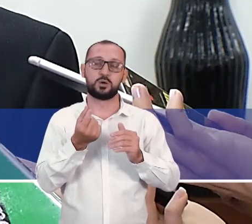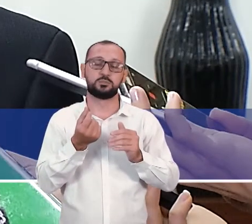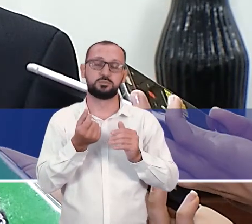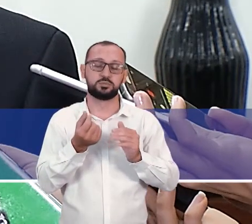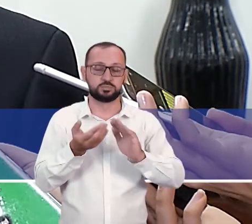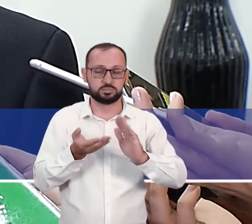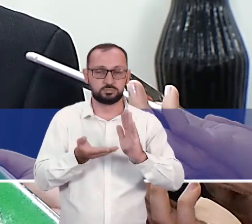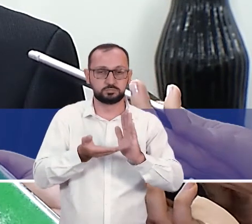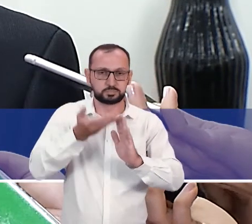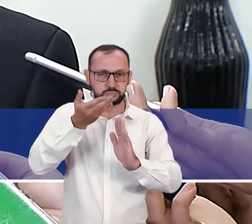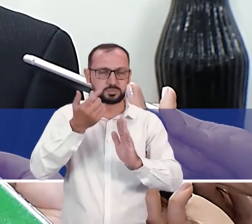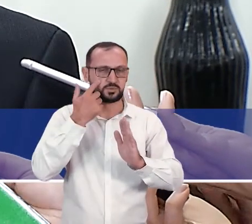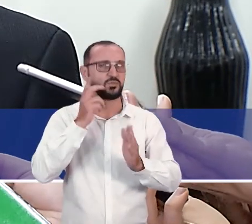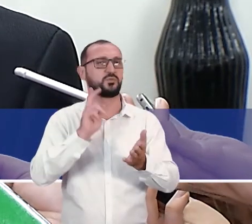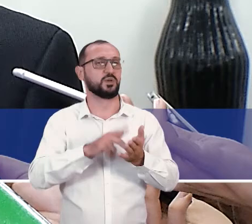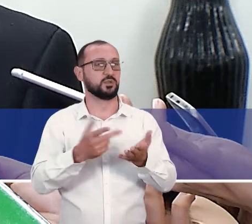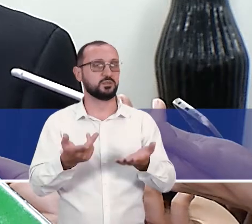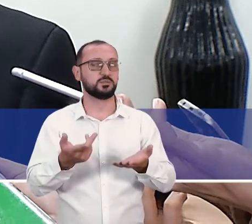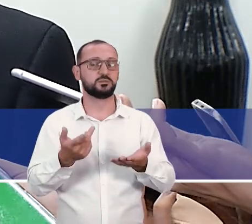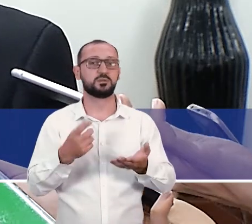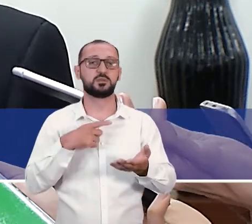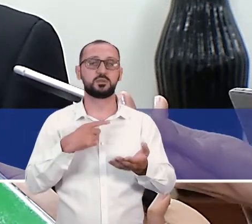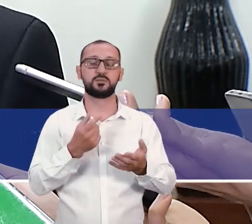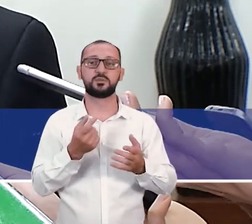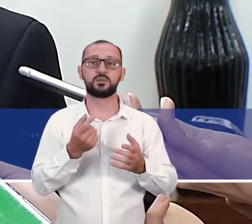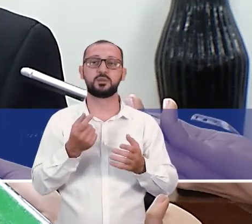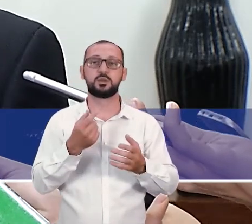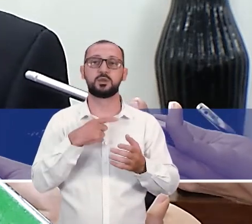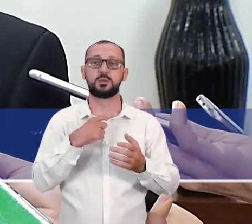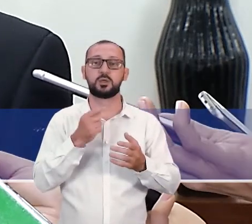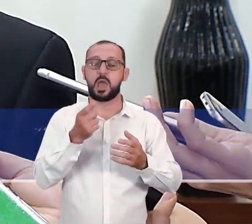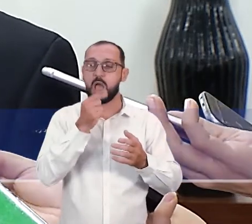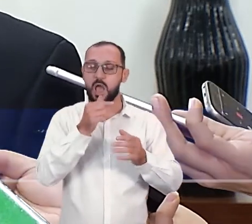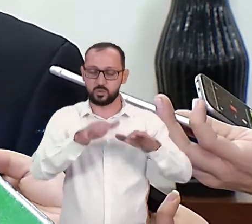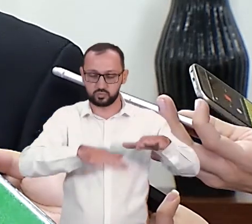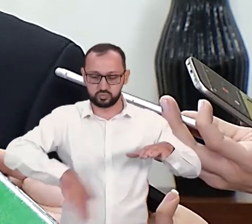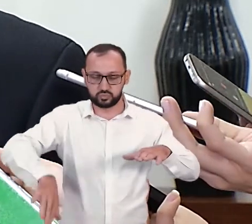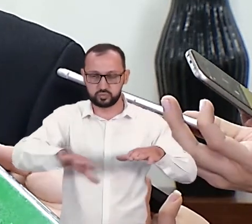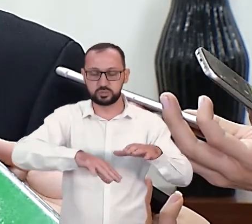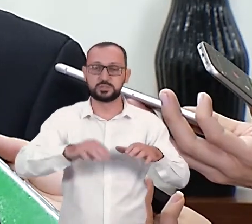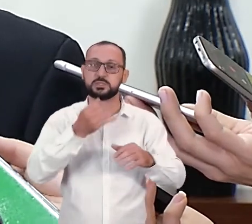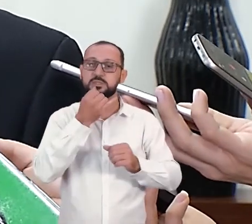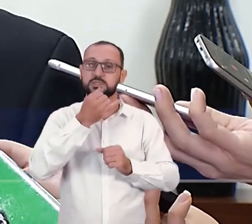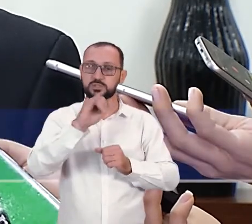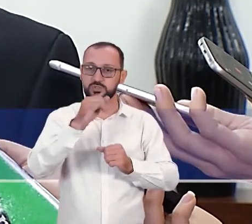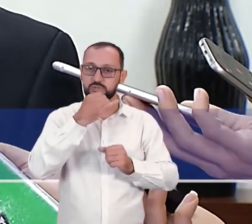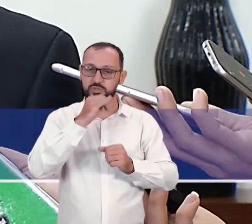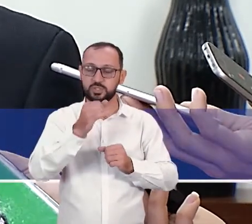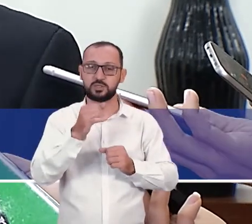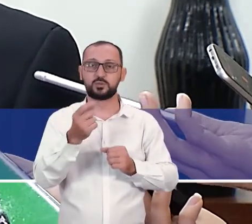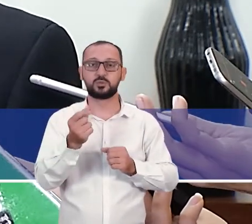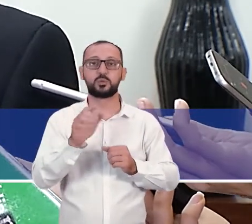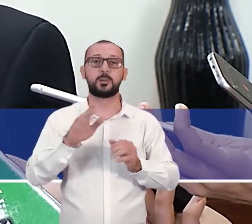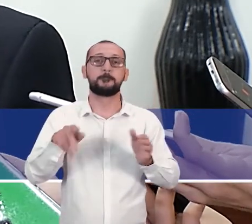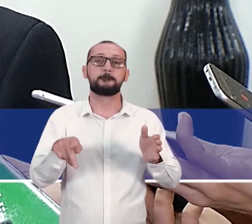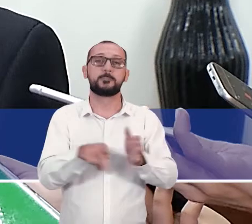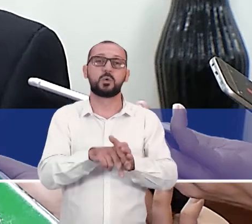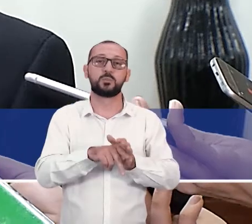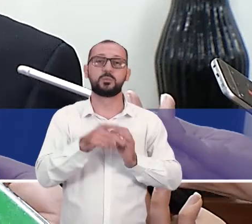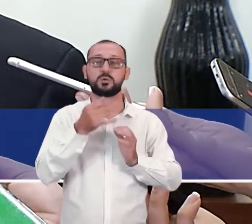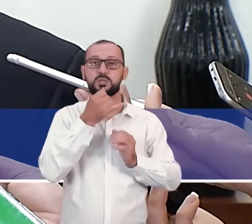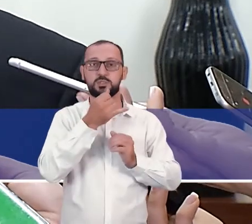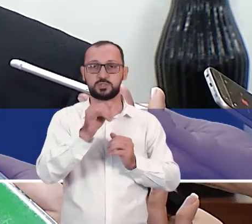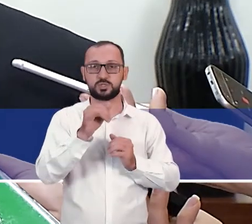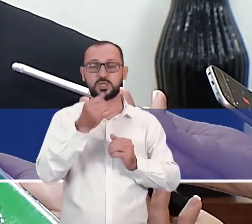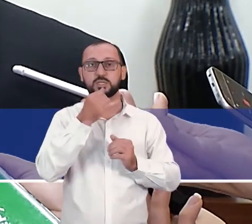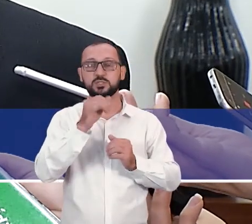um aumento excessivo do calor, houve uma diminuição dos reservatórios, geração de energia elétrica não